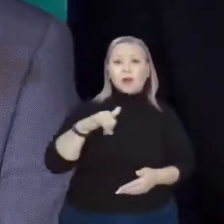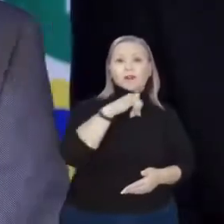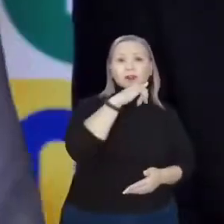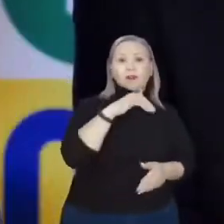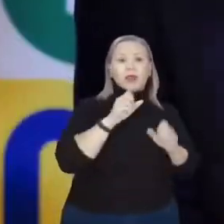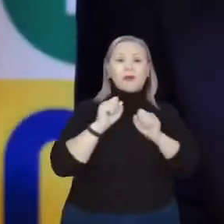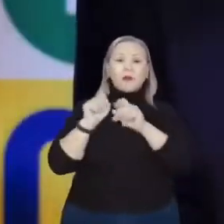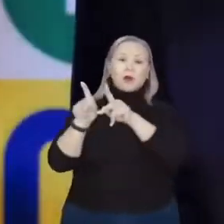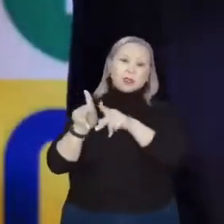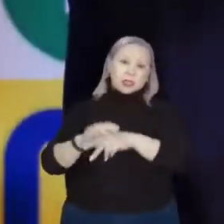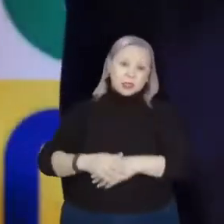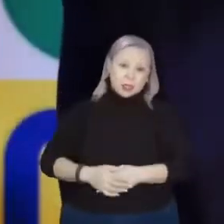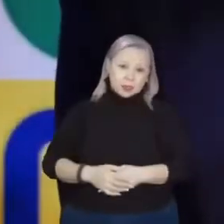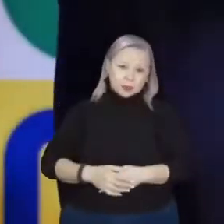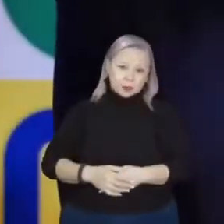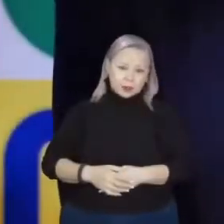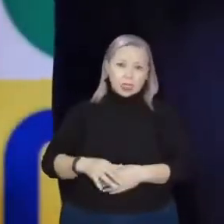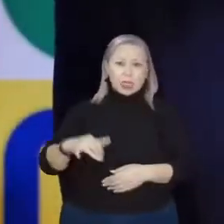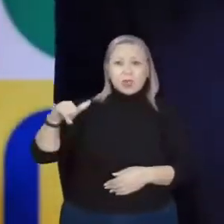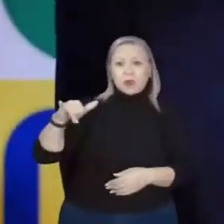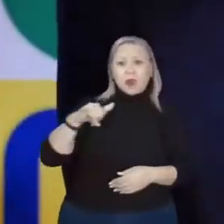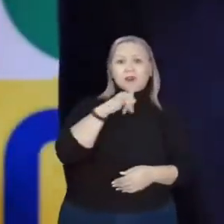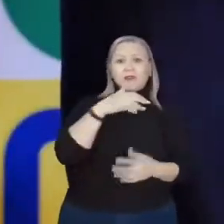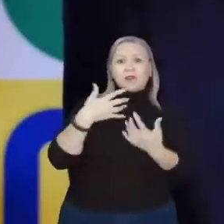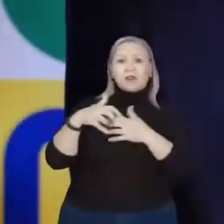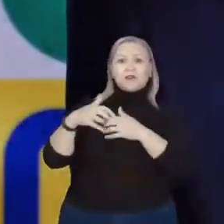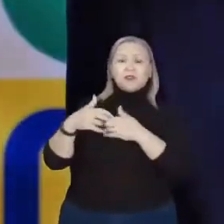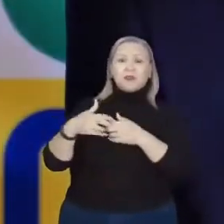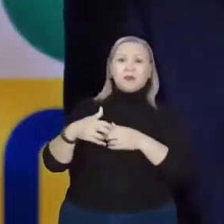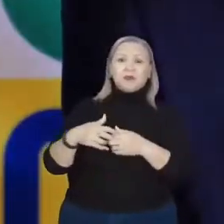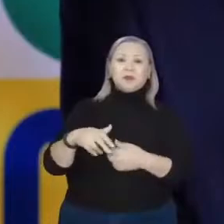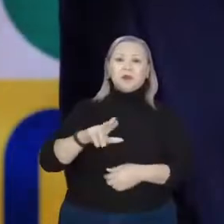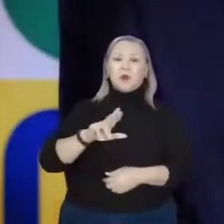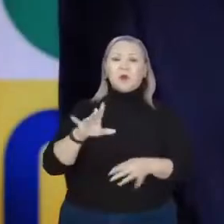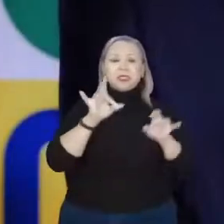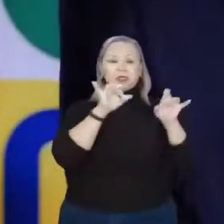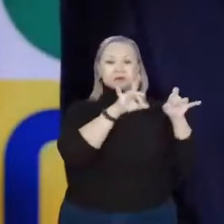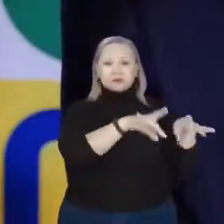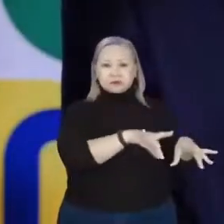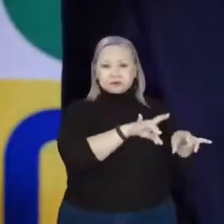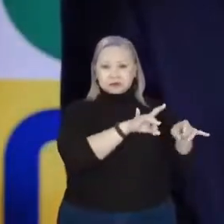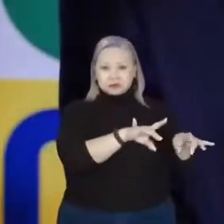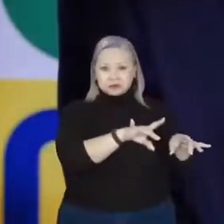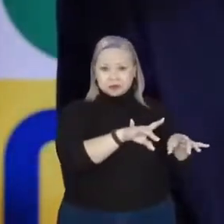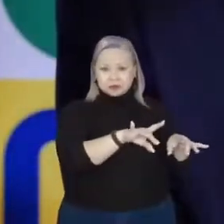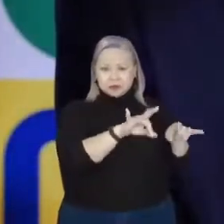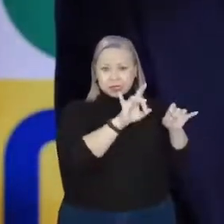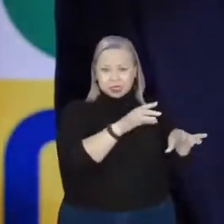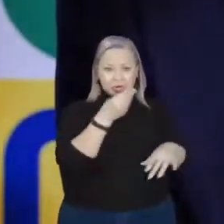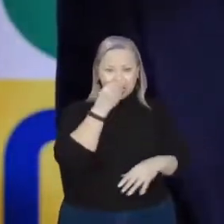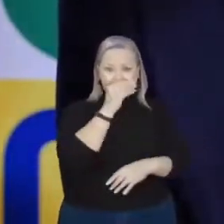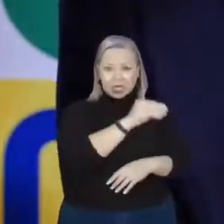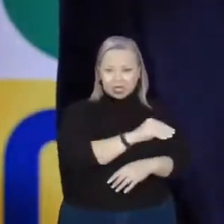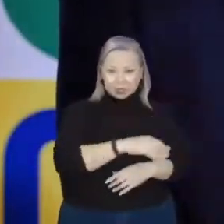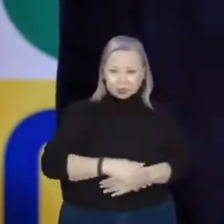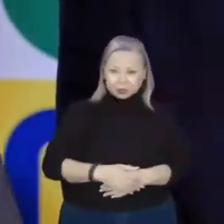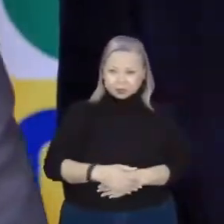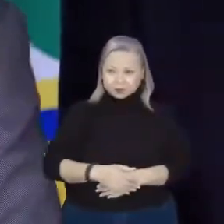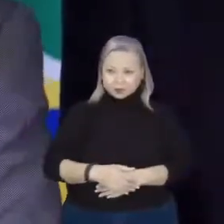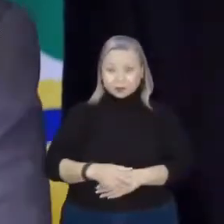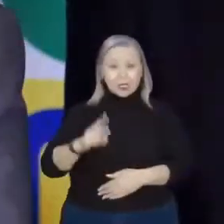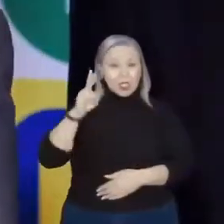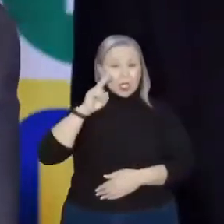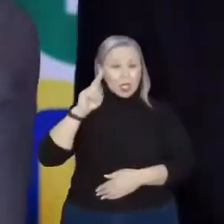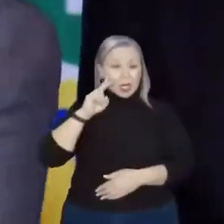e os que estavam funcionando eram chamados de sucatinha. Vocês se lembram que o Marco Maciel era vice-presidente